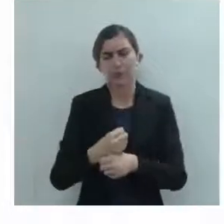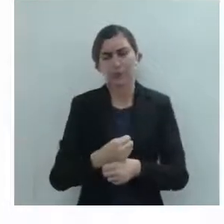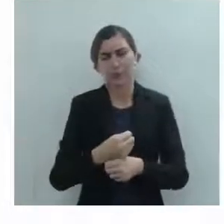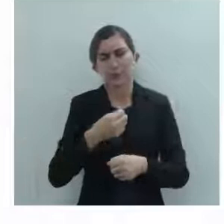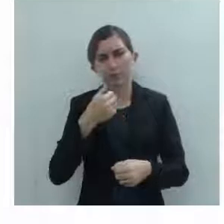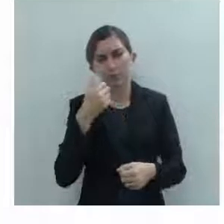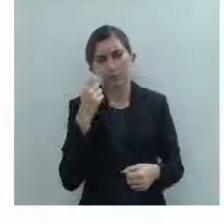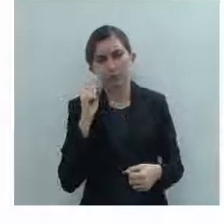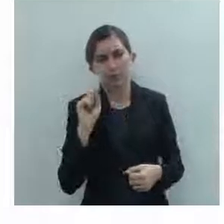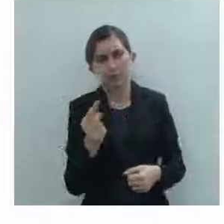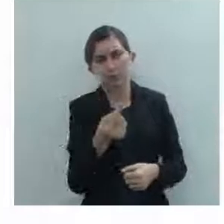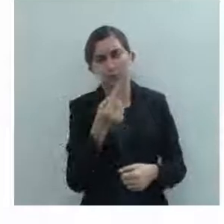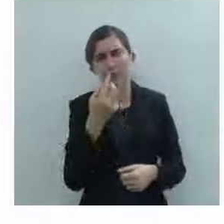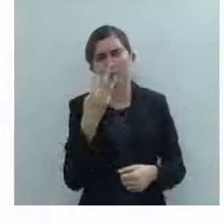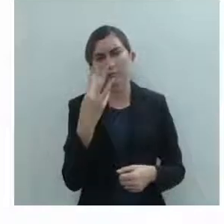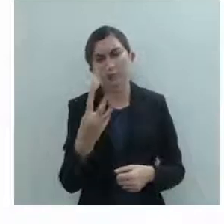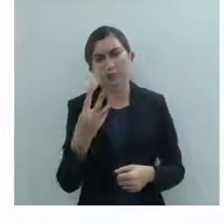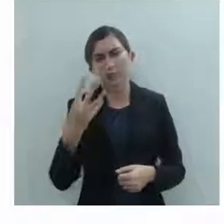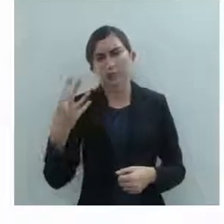mil